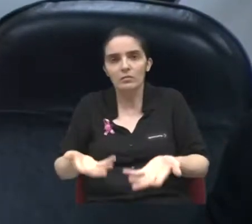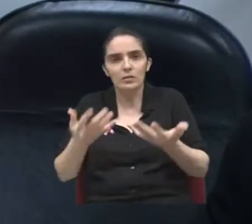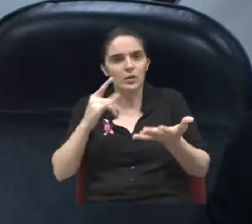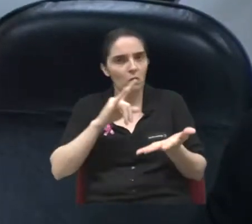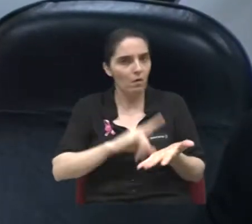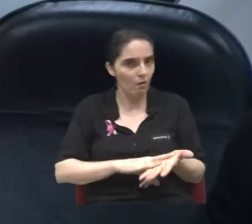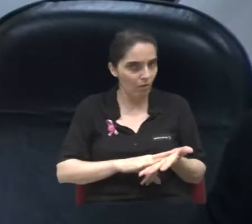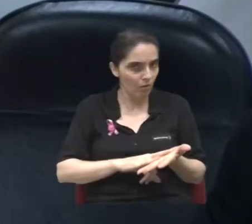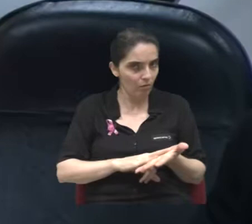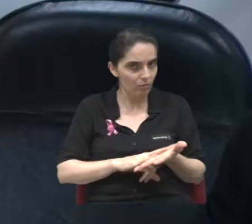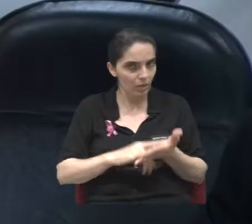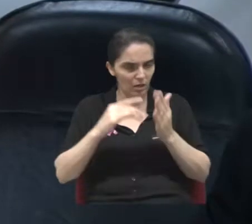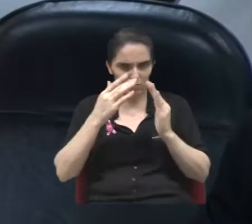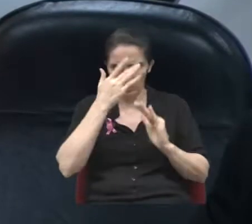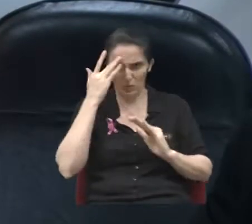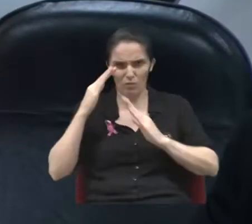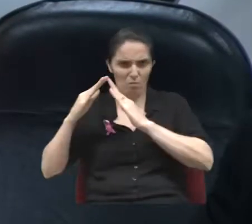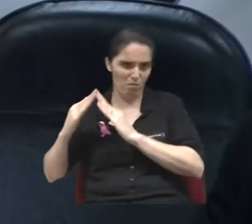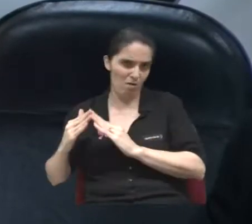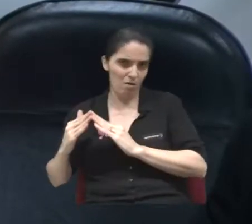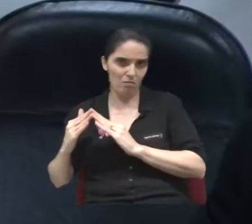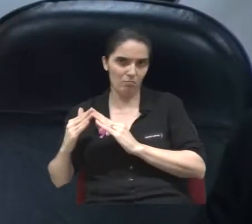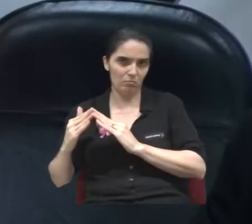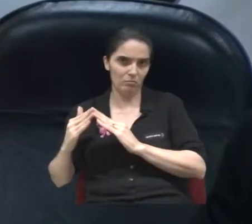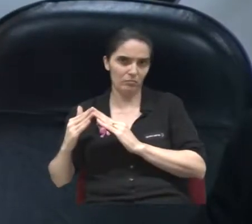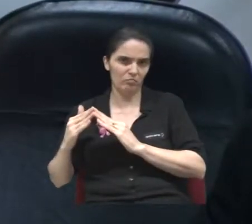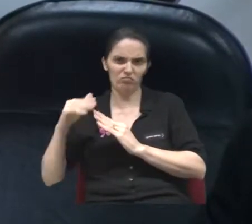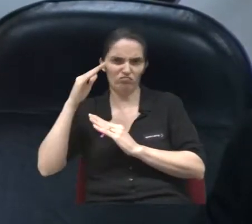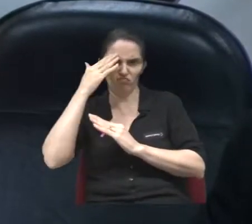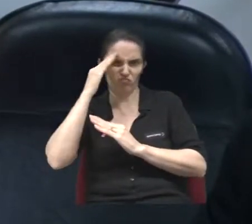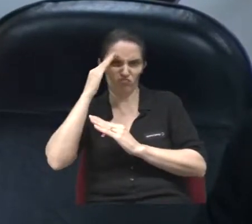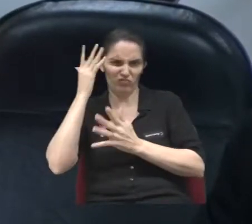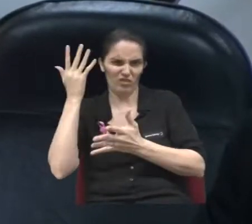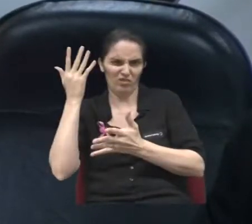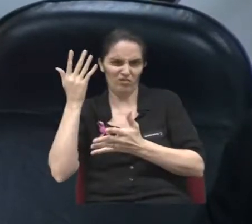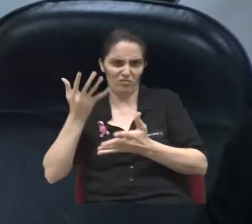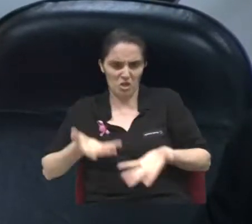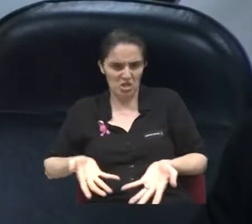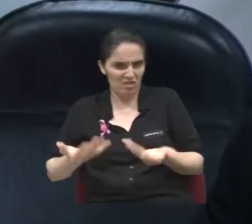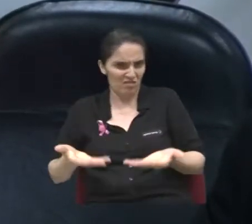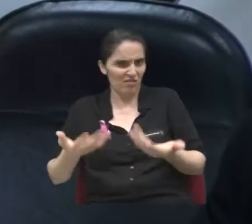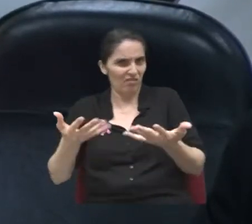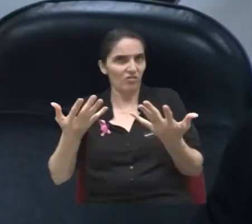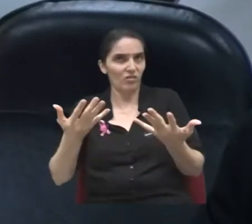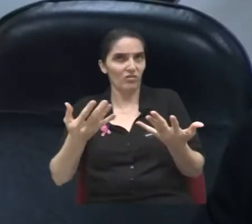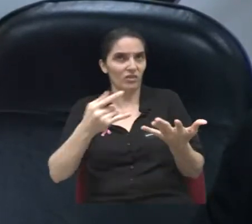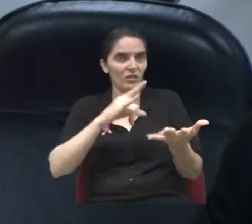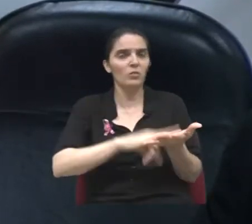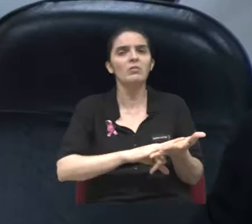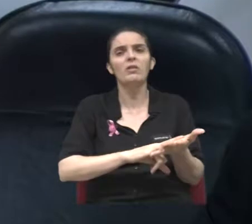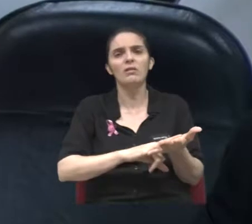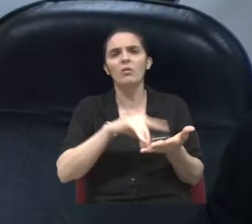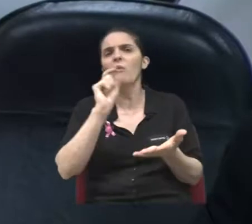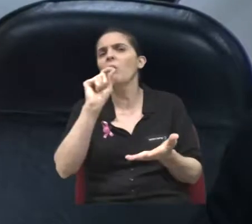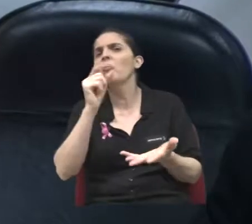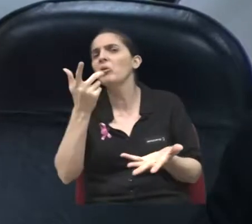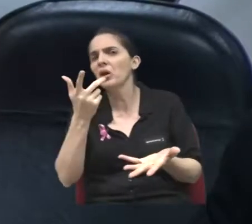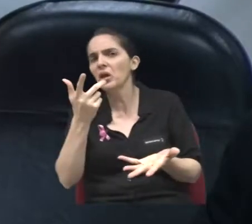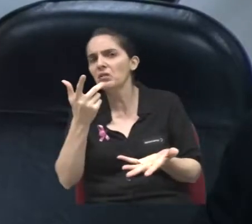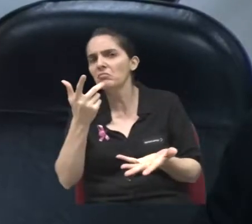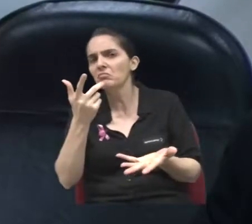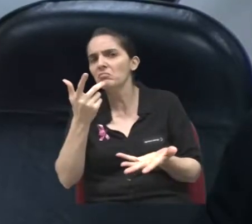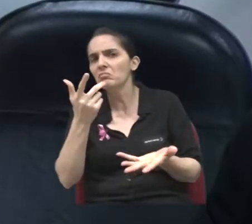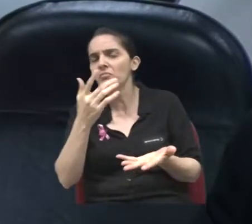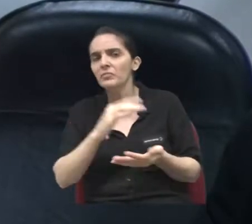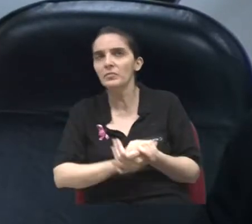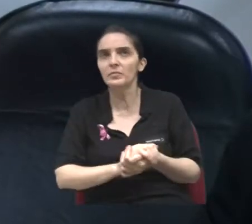moradores. Eu não entendi. Incentivar fazendo um contrato com quem? Quem são essas pessoas? Com